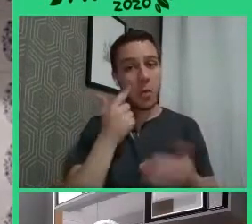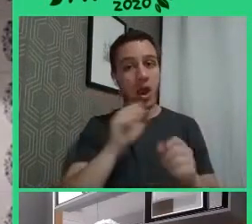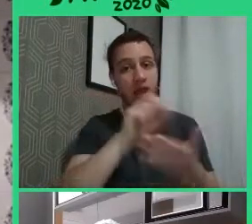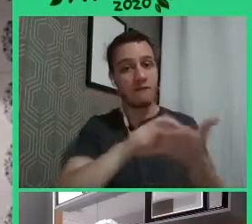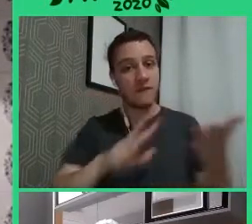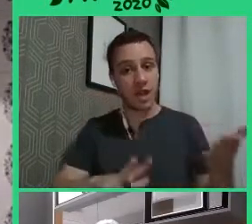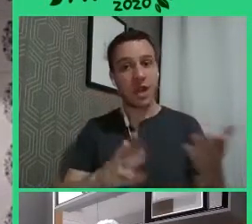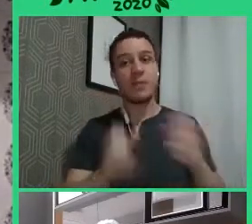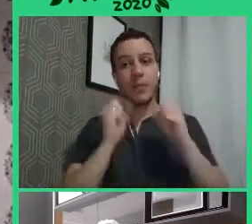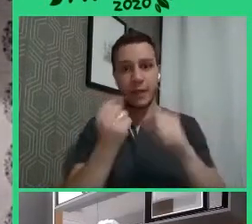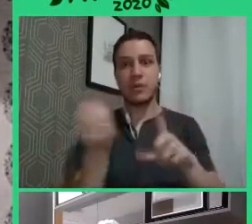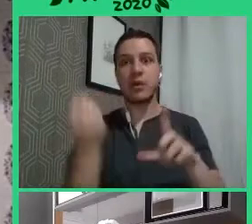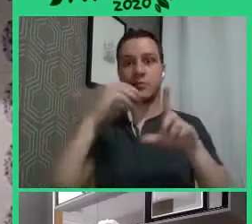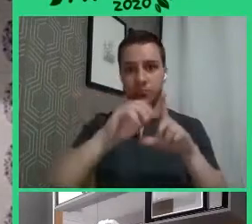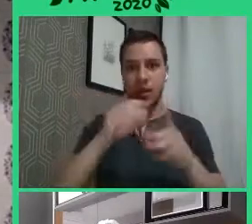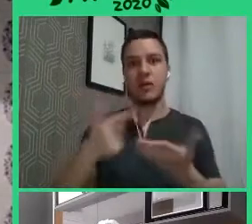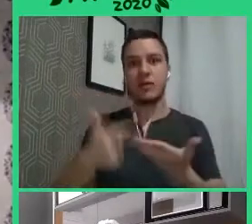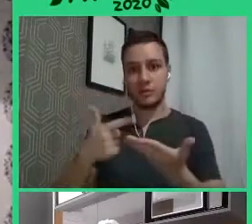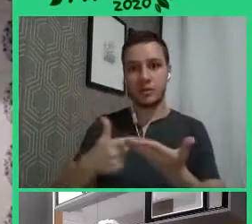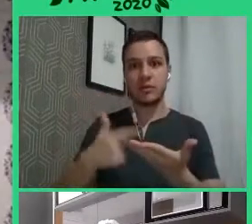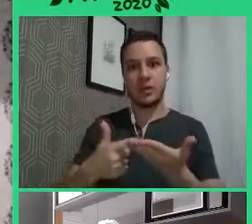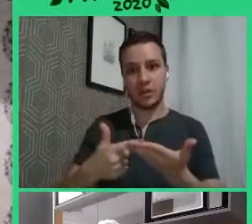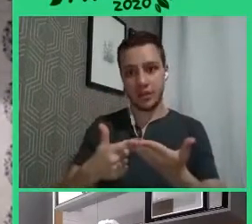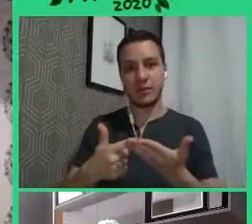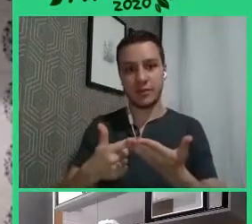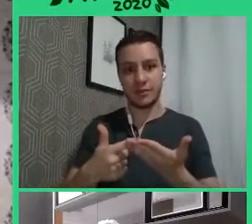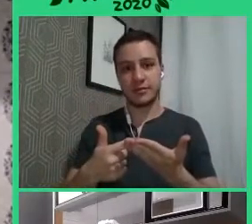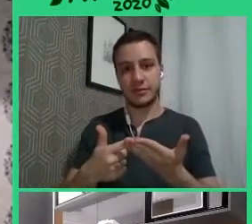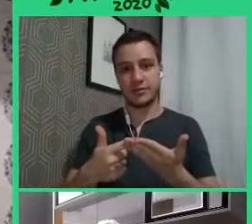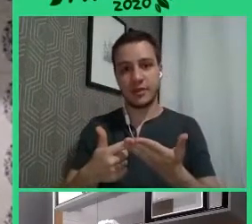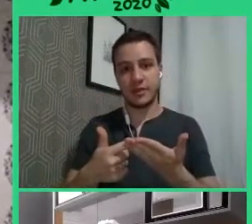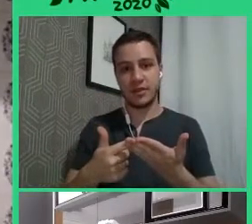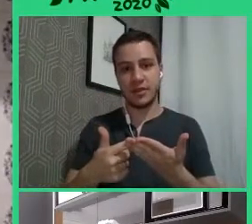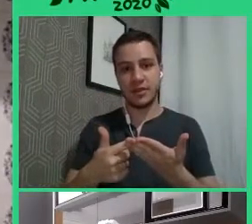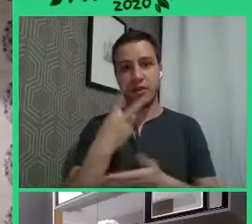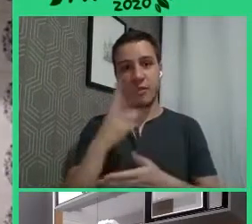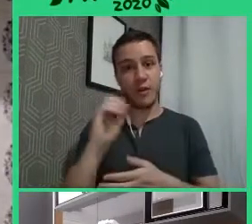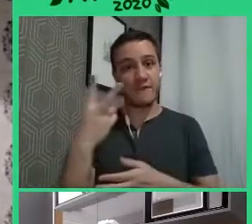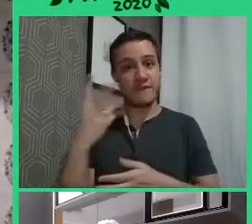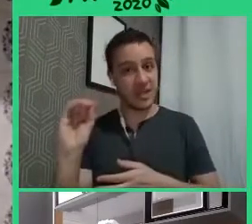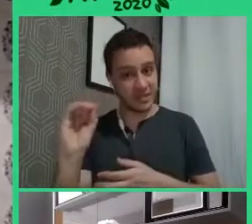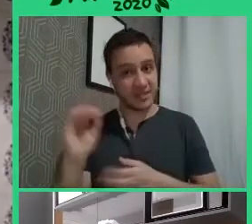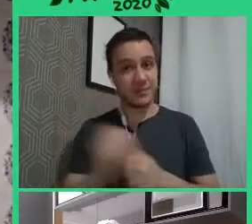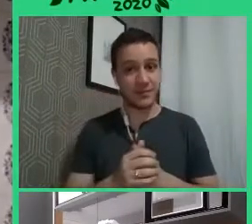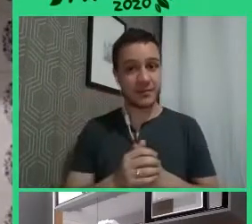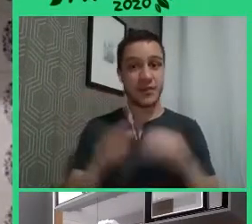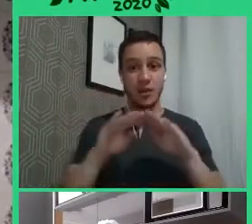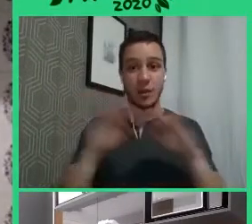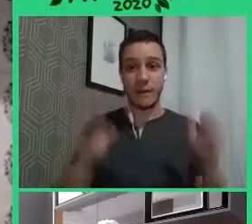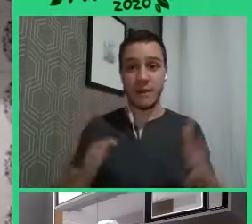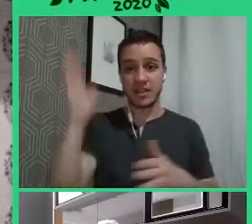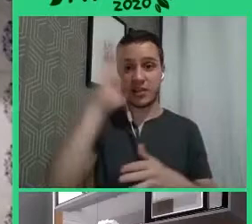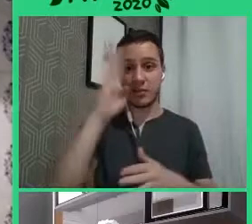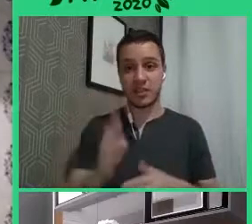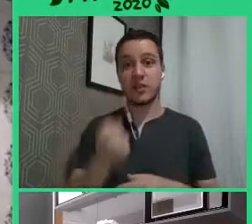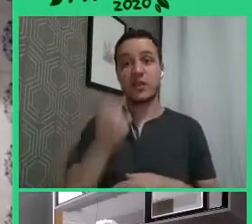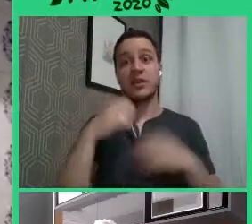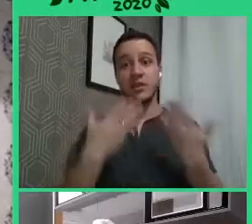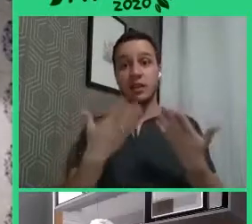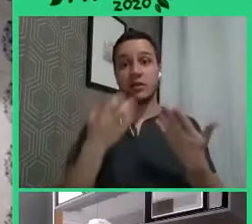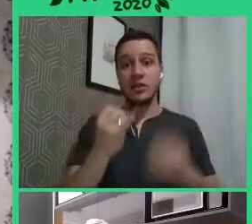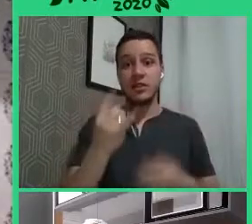no nosso e-book de receitas do Mesa Brasil de 2020. Então, se você gosta de cozinhar, né, tem